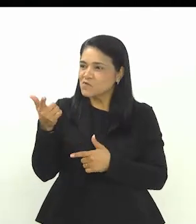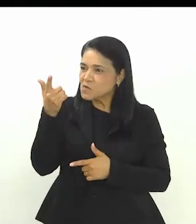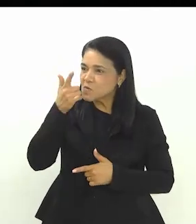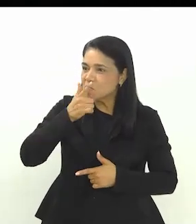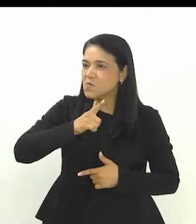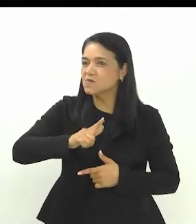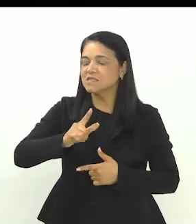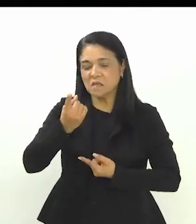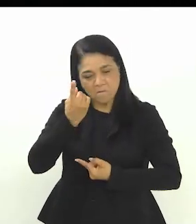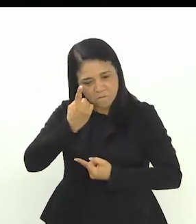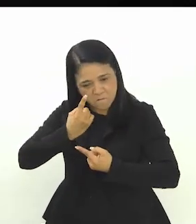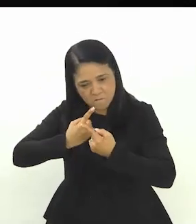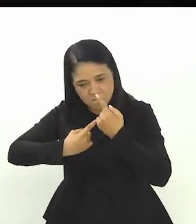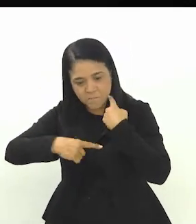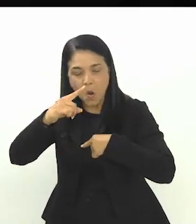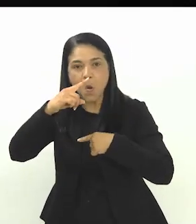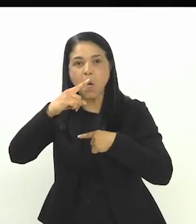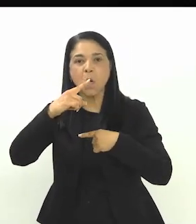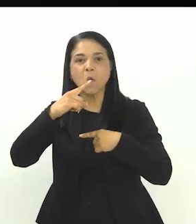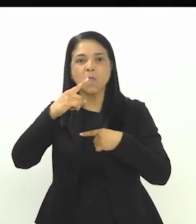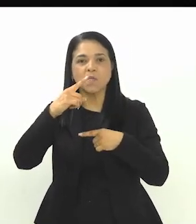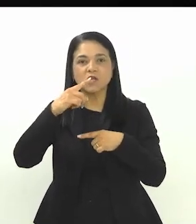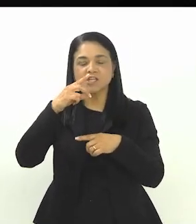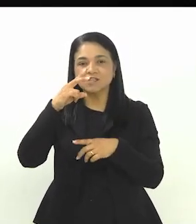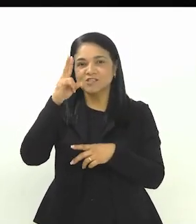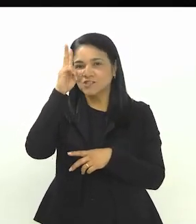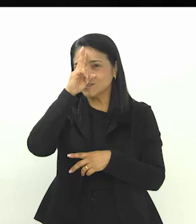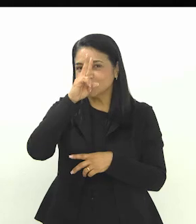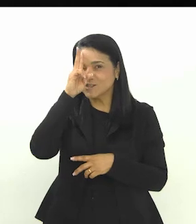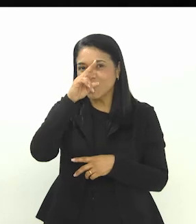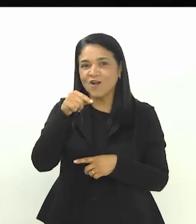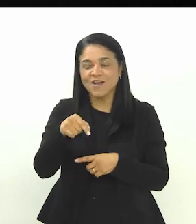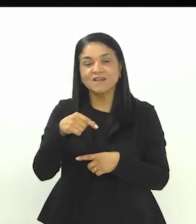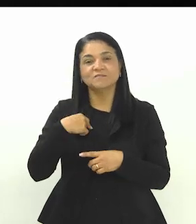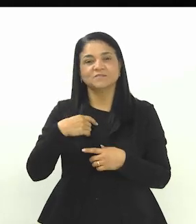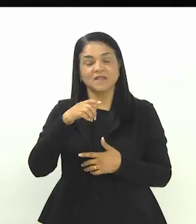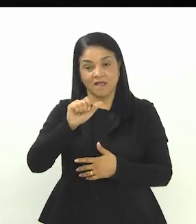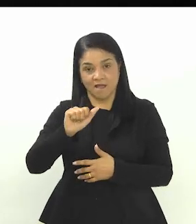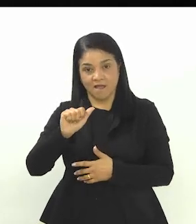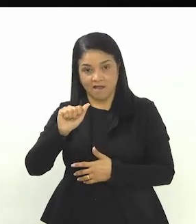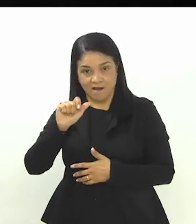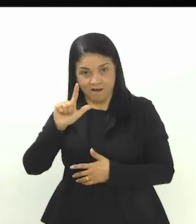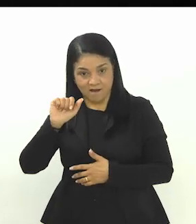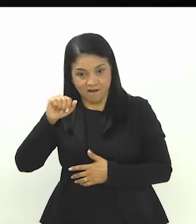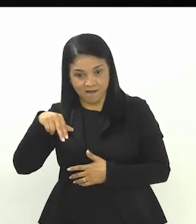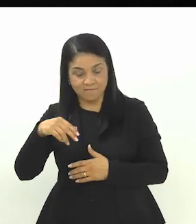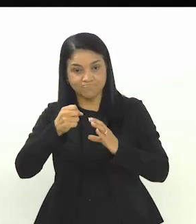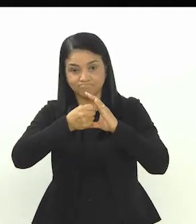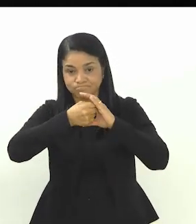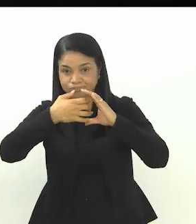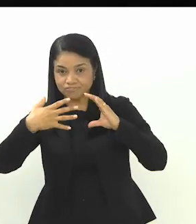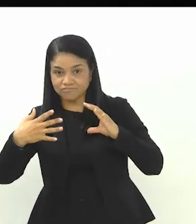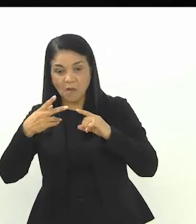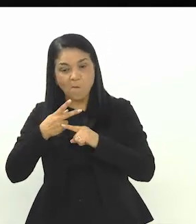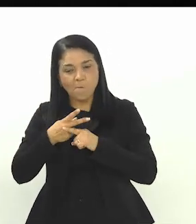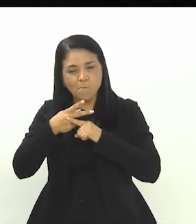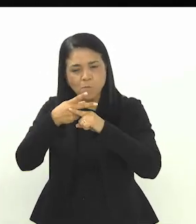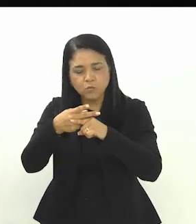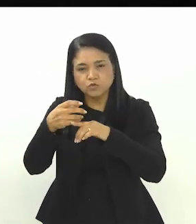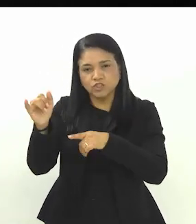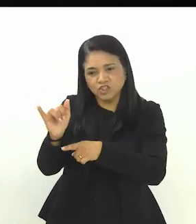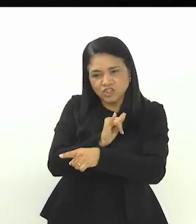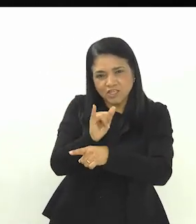caramba. Eu mudei a história, eu faço coisas... Não é? O Alan é um iluminador que tem uma característica de